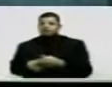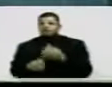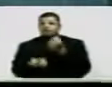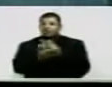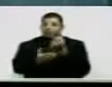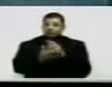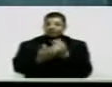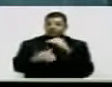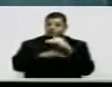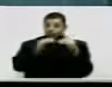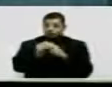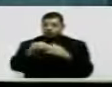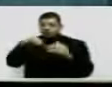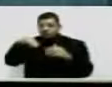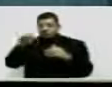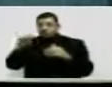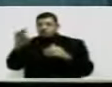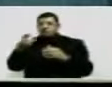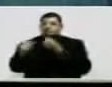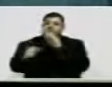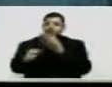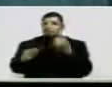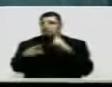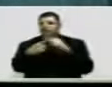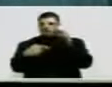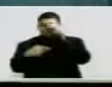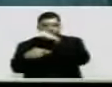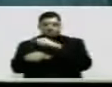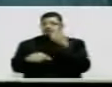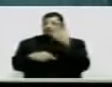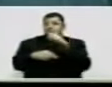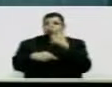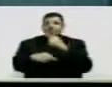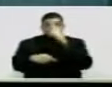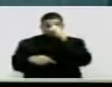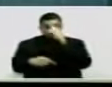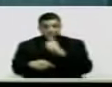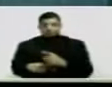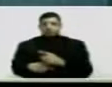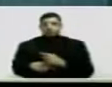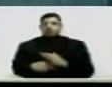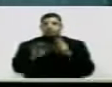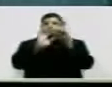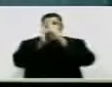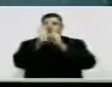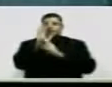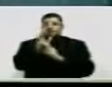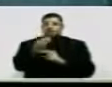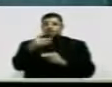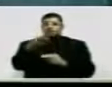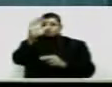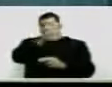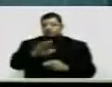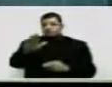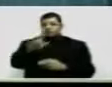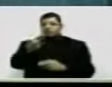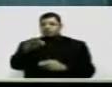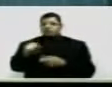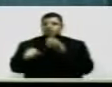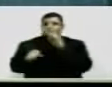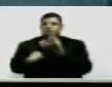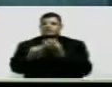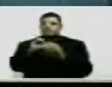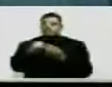custos de manutenção de um aterro sanitário. Portanto, não haverá cumprimento das regras da Política Nacional de Resíduos